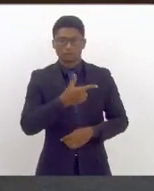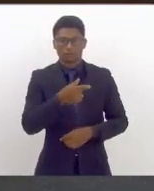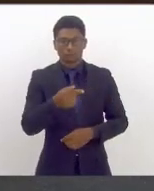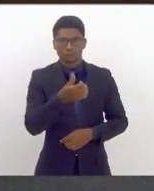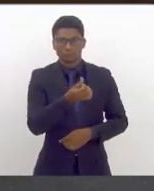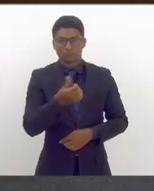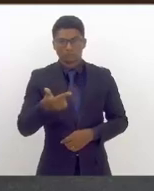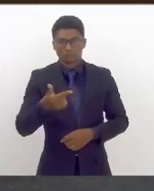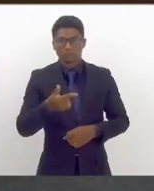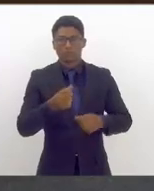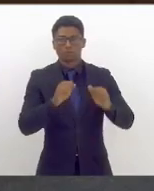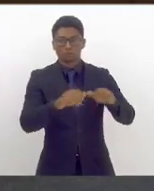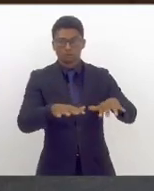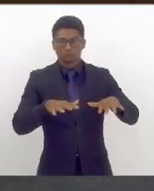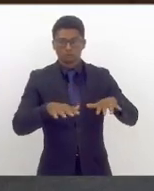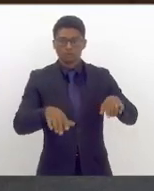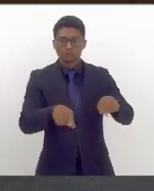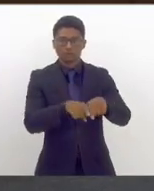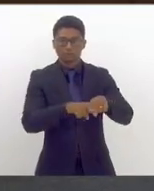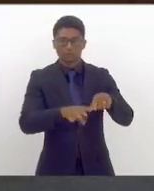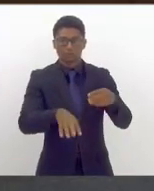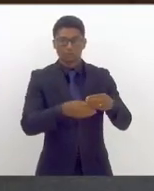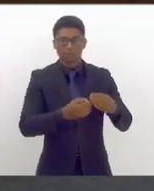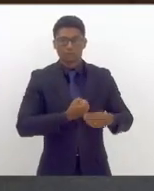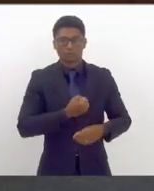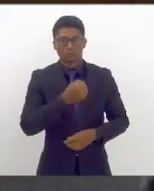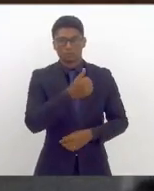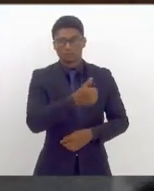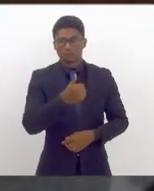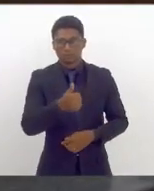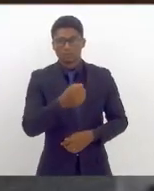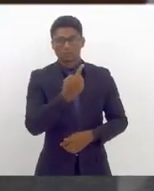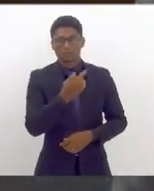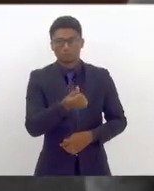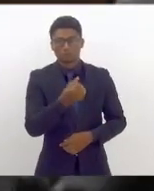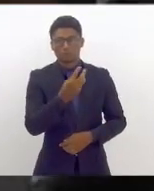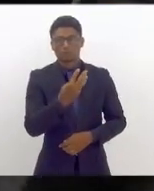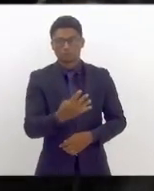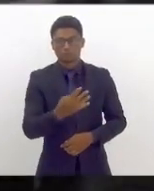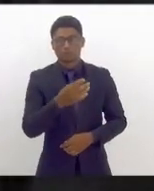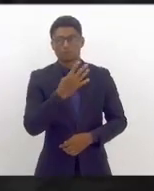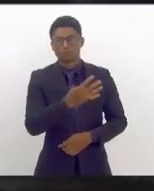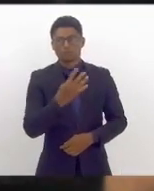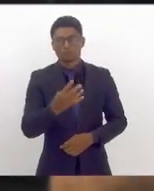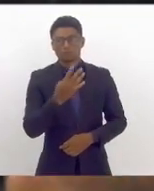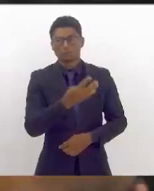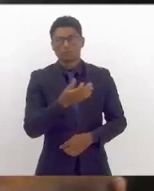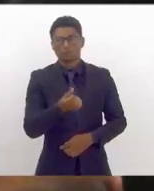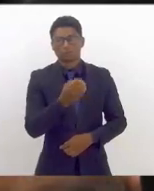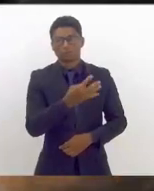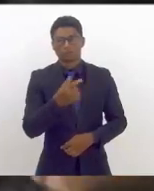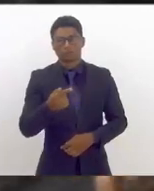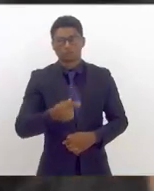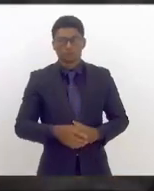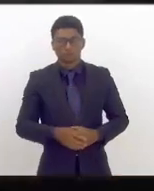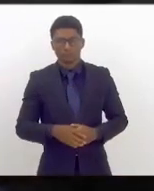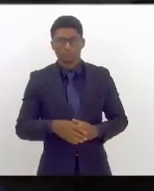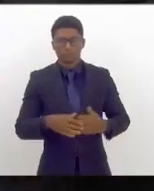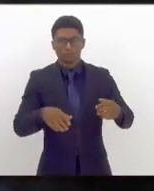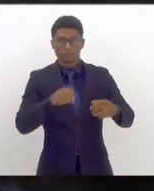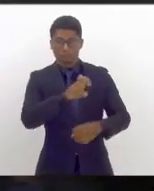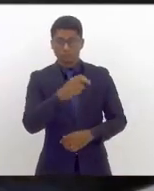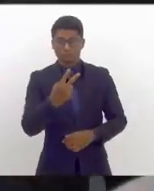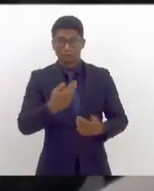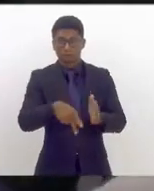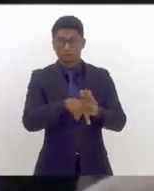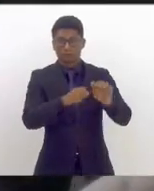62 plenário favorável submer das emendas 11 16 34 44 46 47 e 52